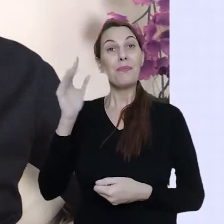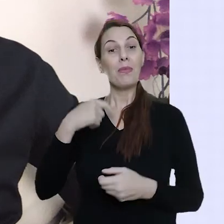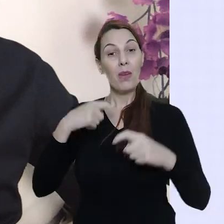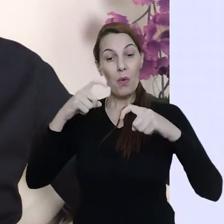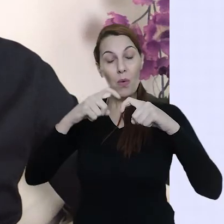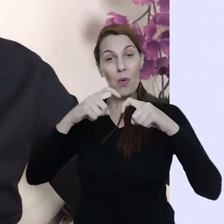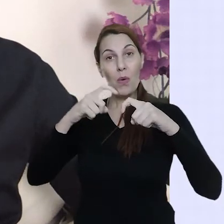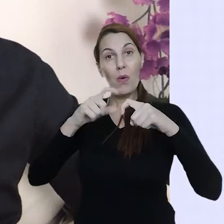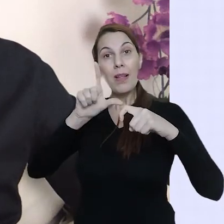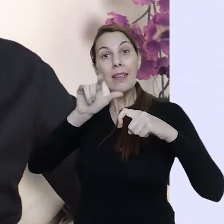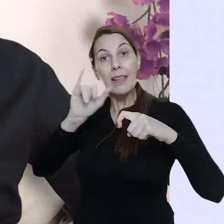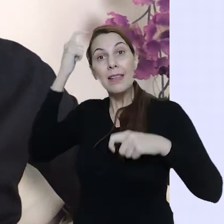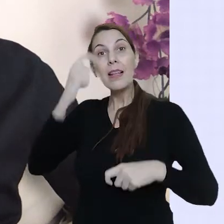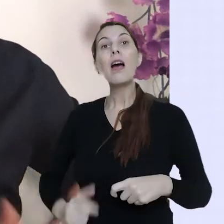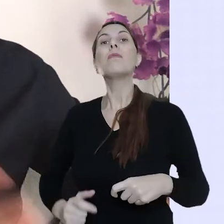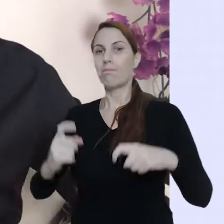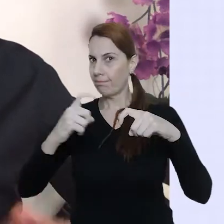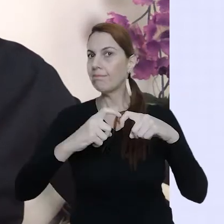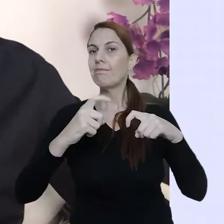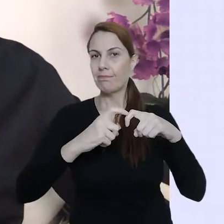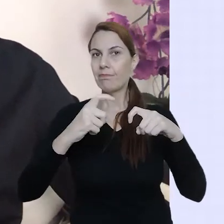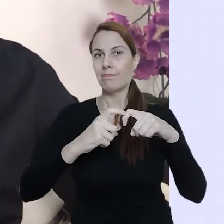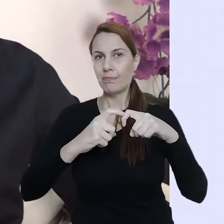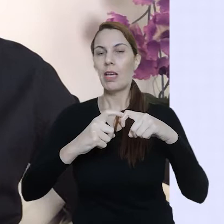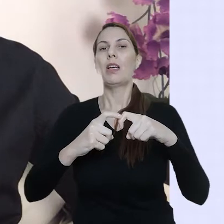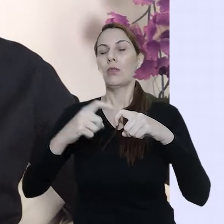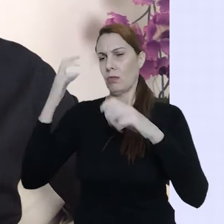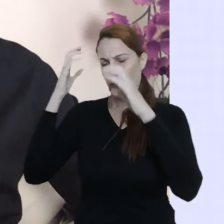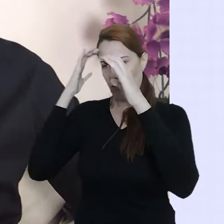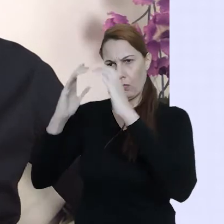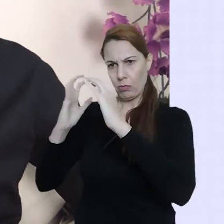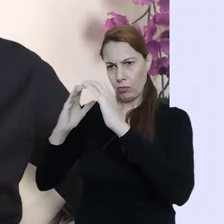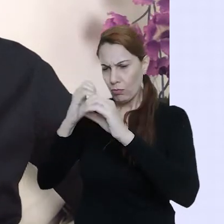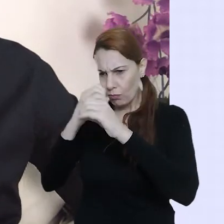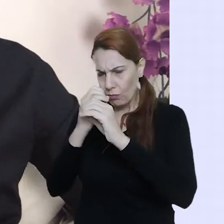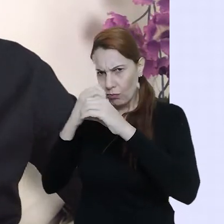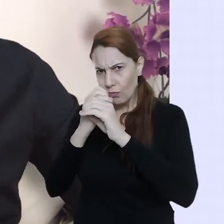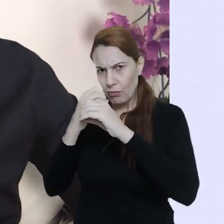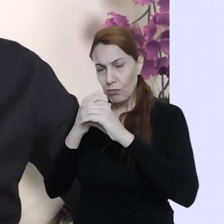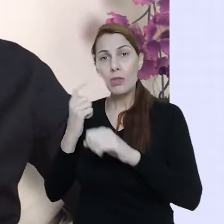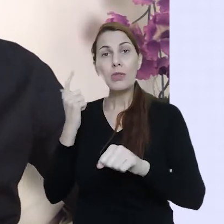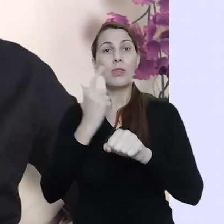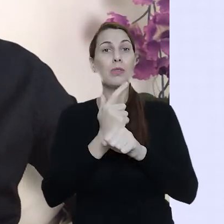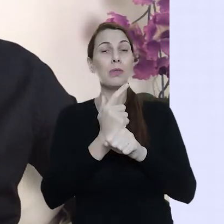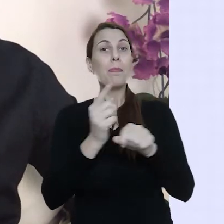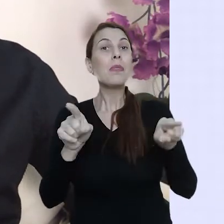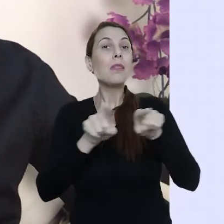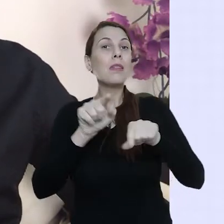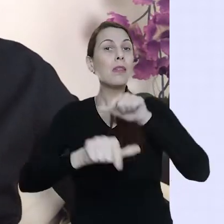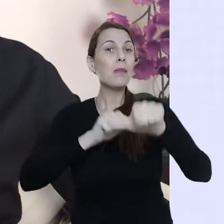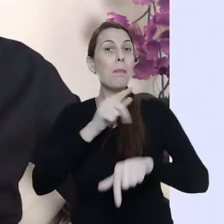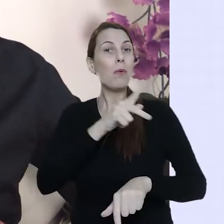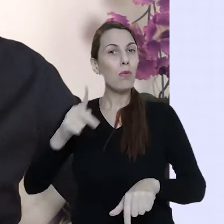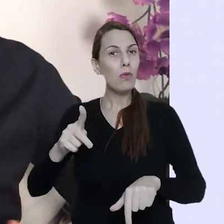Olá, eu sou o Dr. Lee, sou médico, neurocientista e gestor, atuo como professor titular de neurologia na